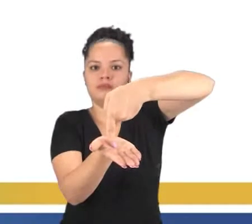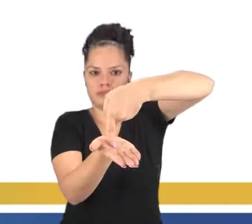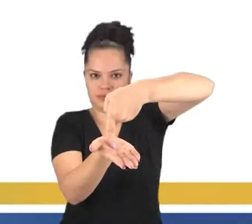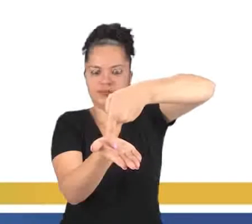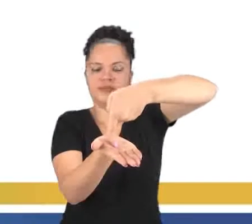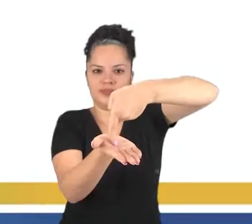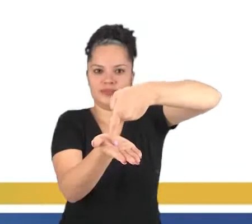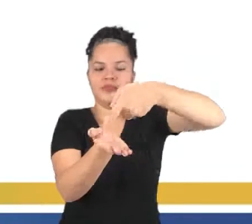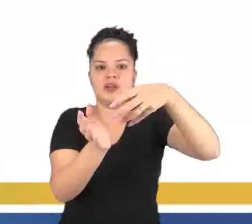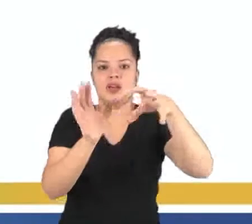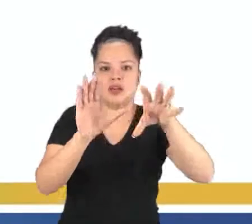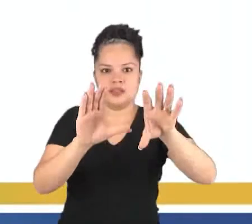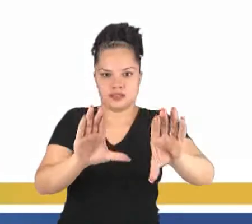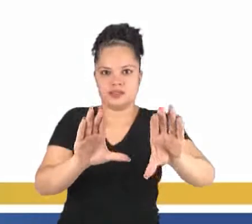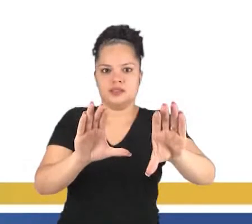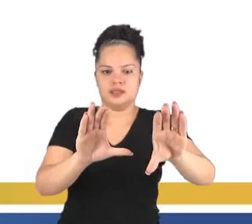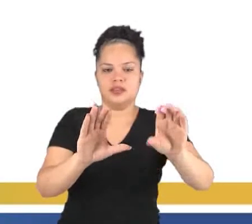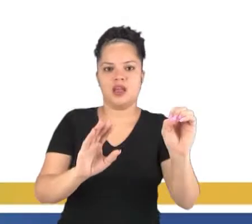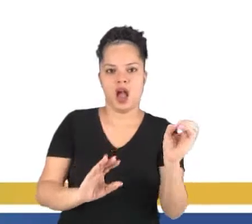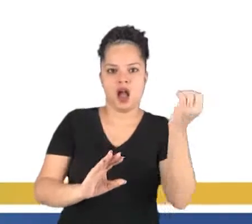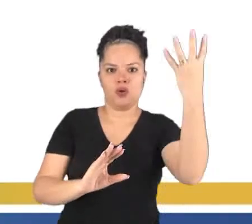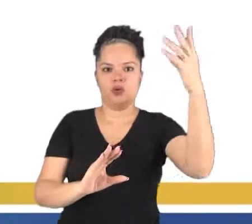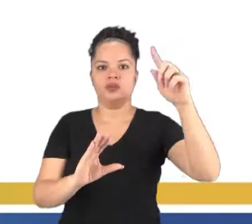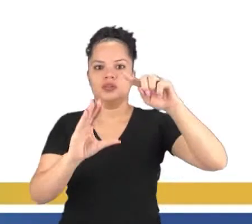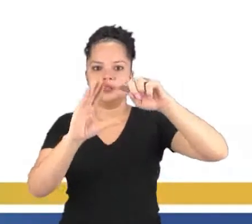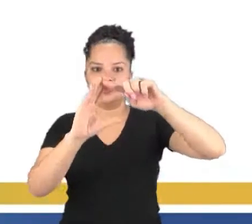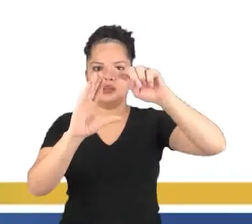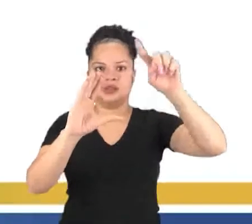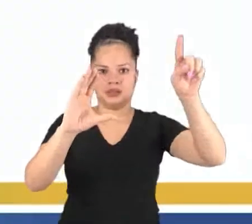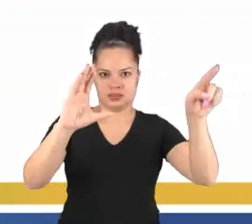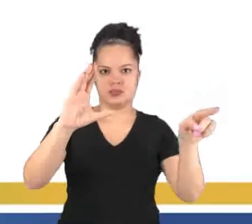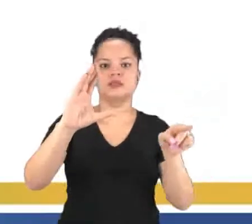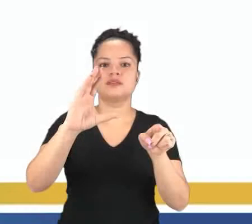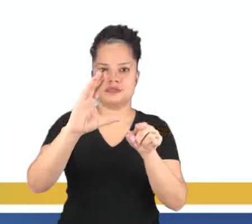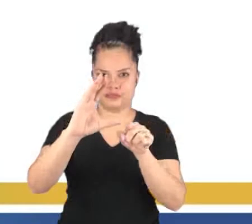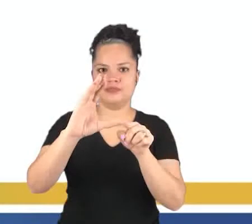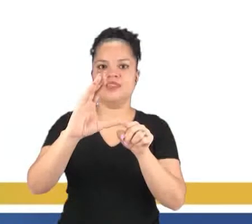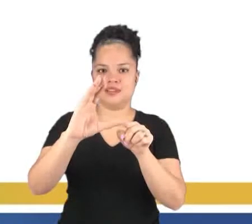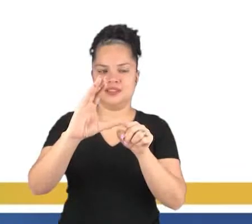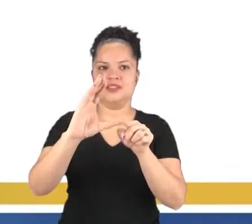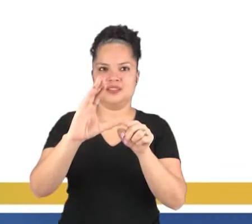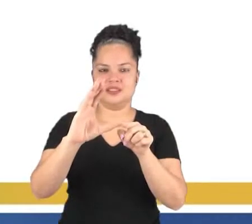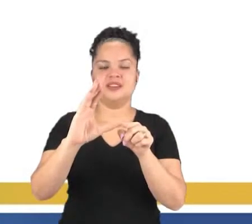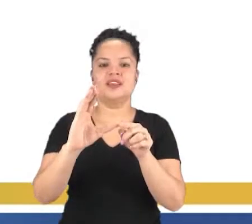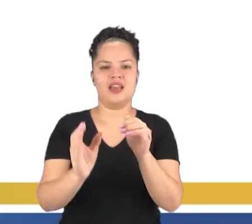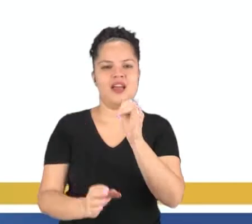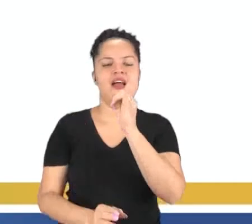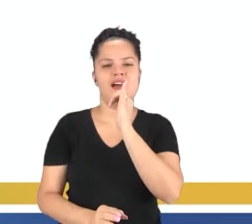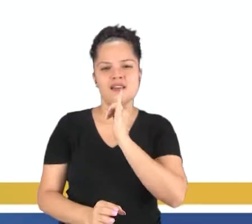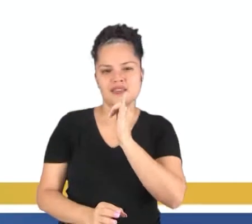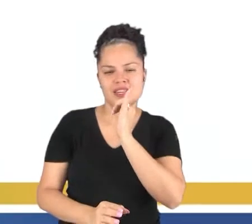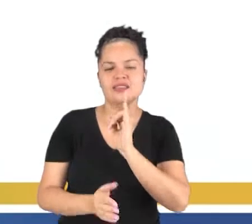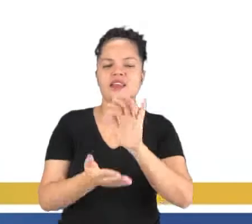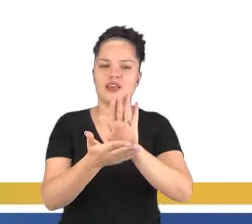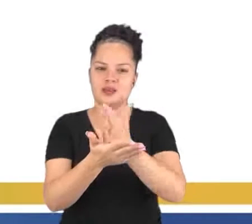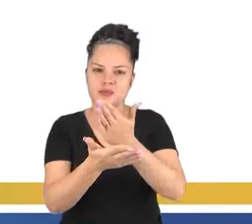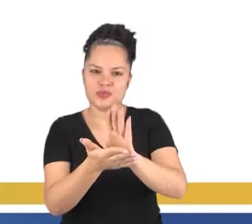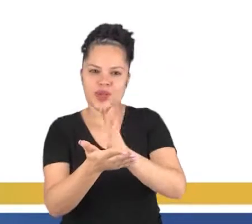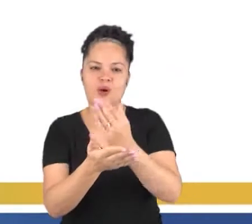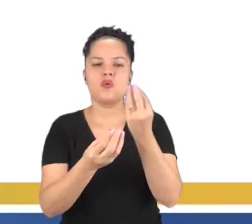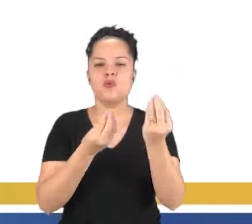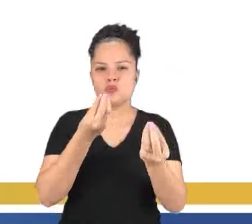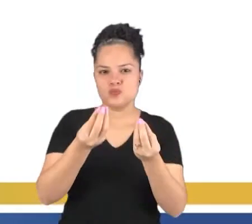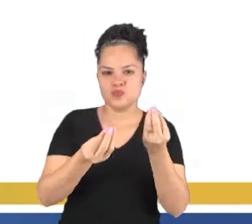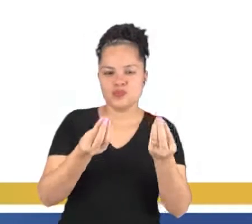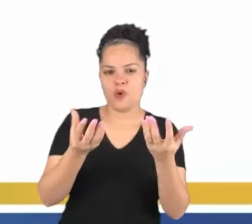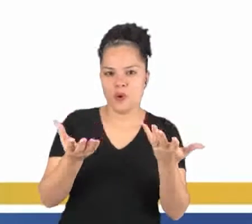você necessariamente vai descrever uma circunferência. Certinho, gente? Então, quais são os exemplos de circunferência que fazem parte do nosso